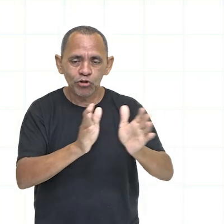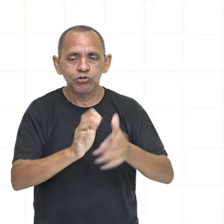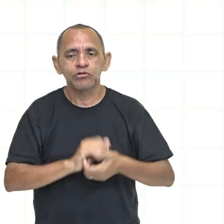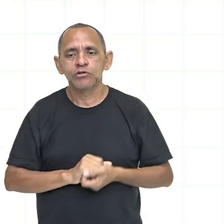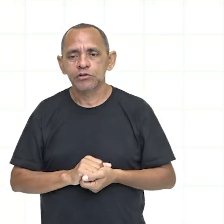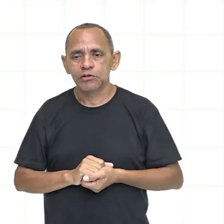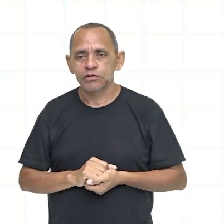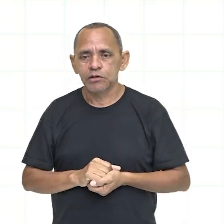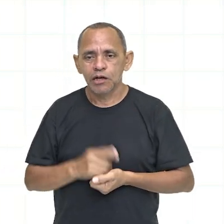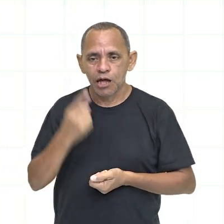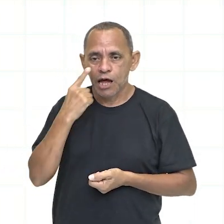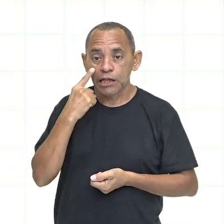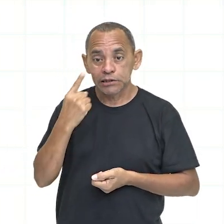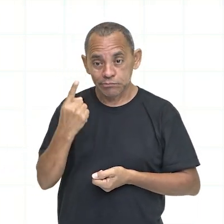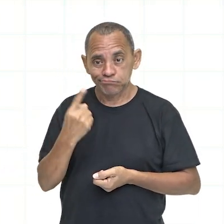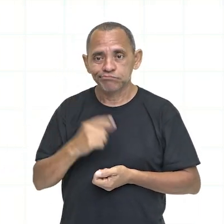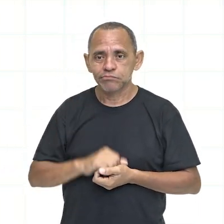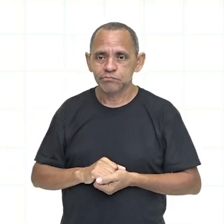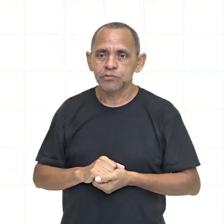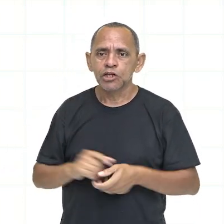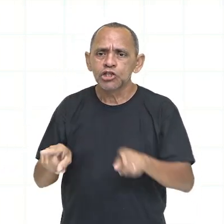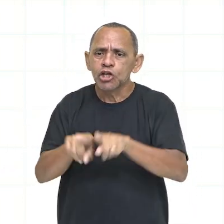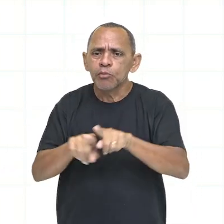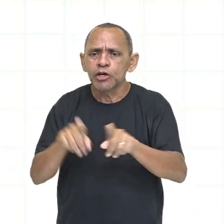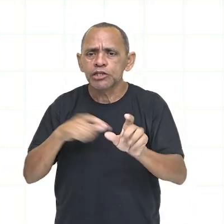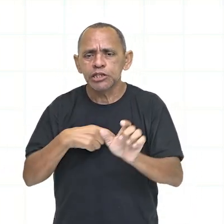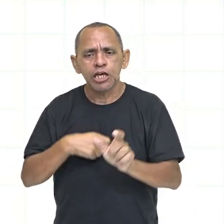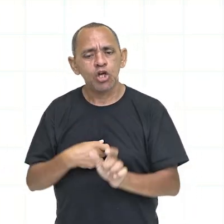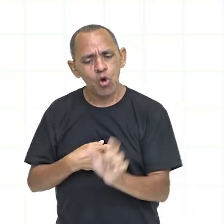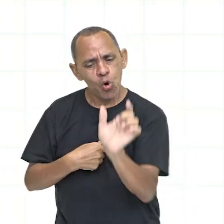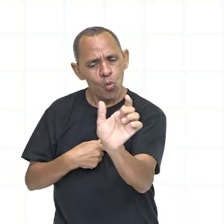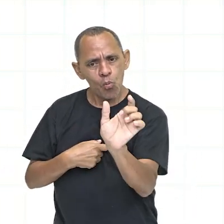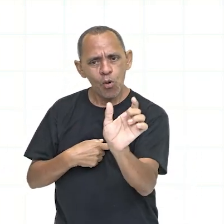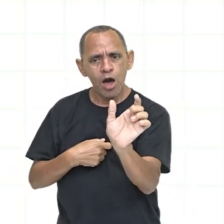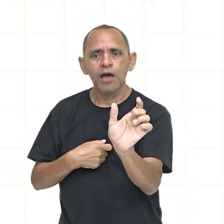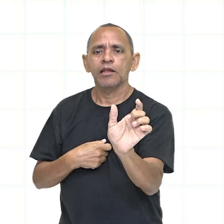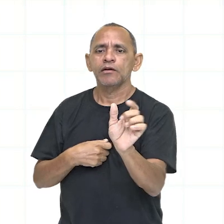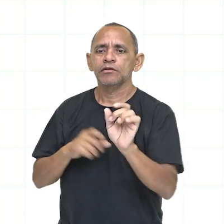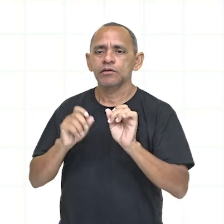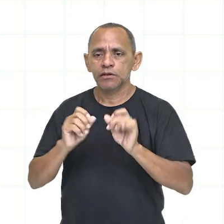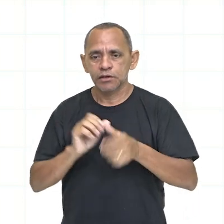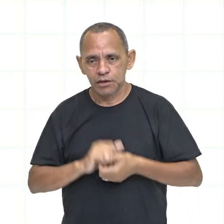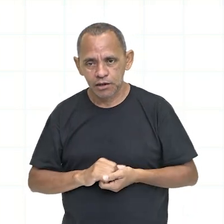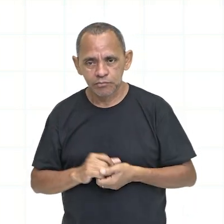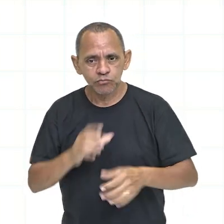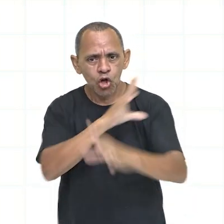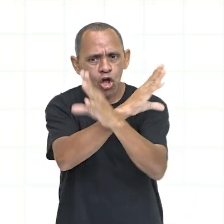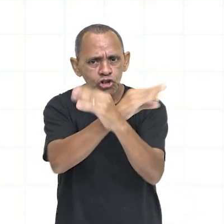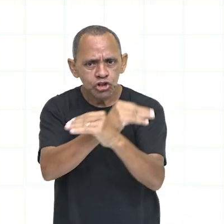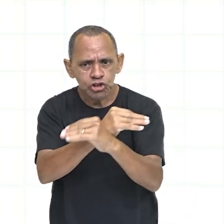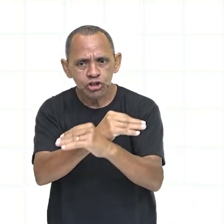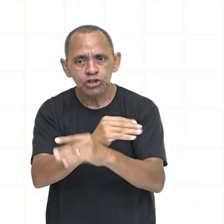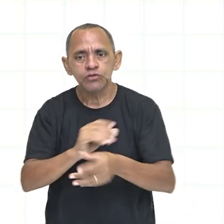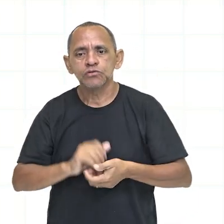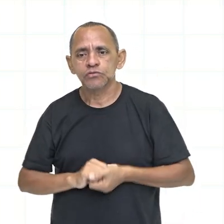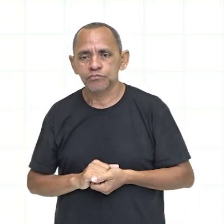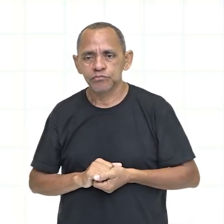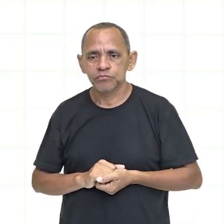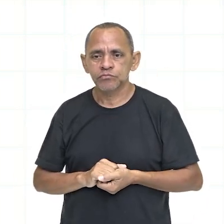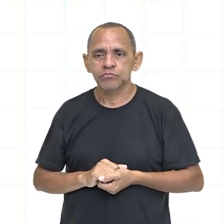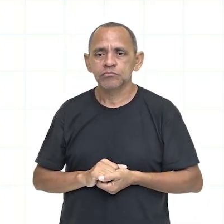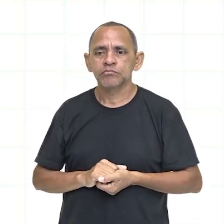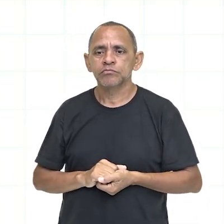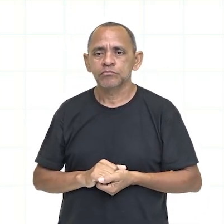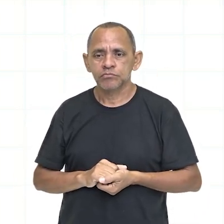ly, que é uma característica dos advérbios de modo, de língua inglesa, né, que derivam de adjetivos, e a